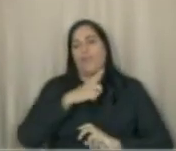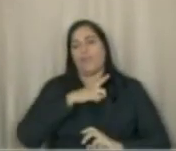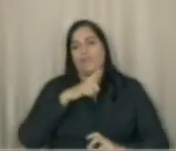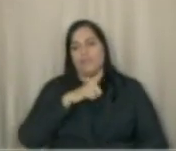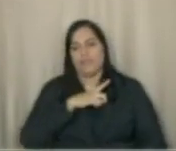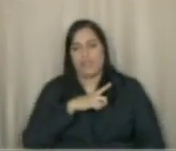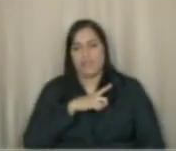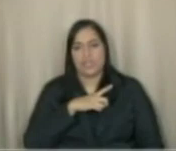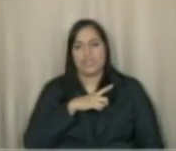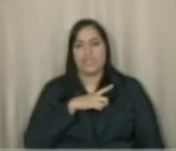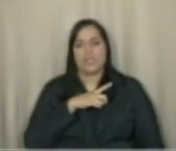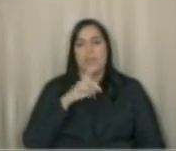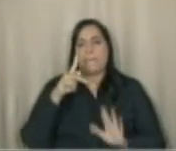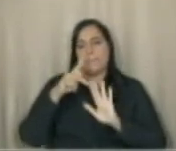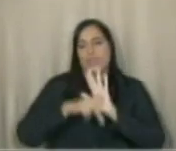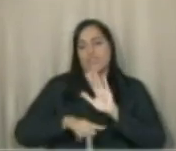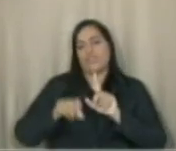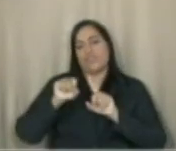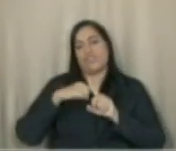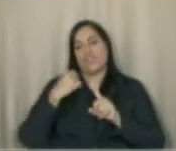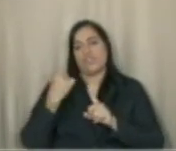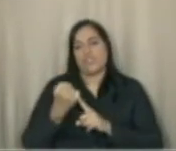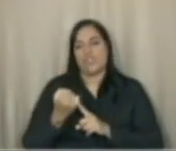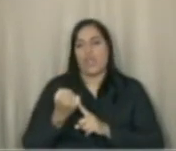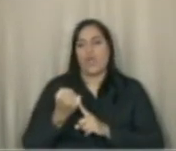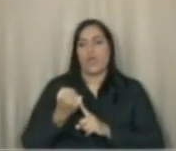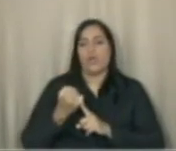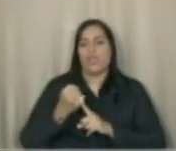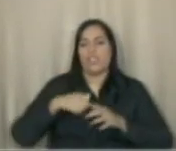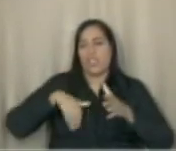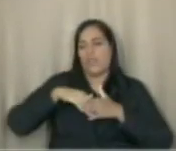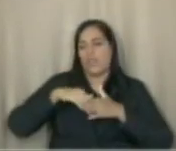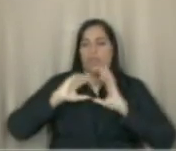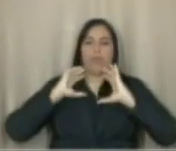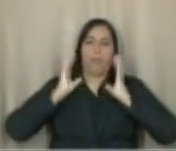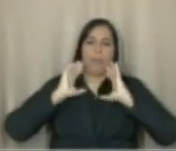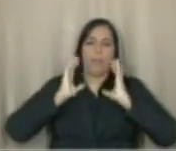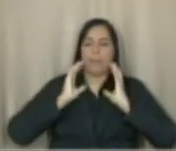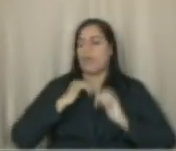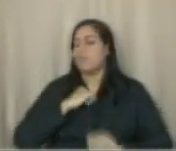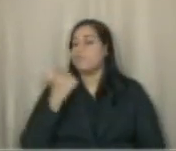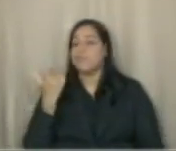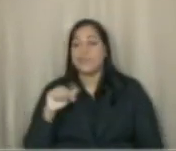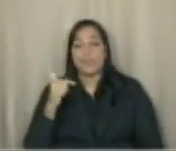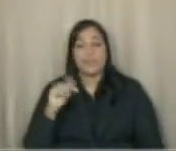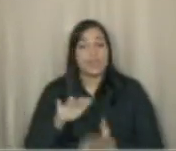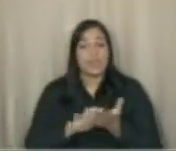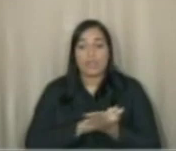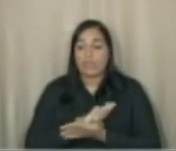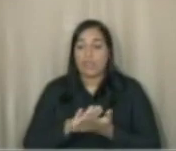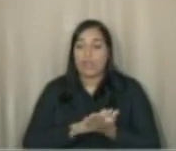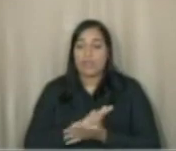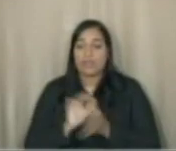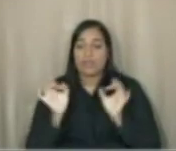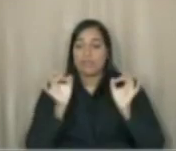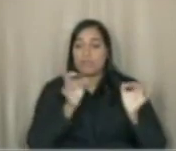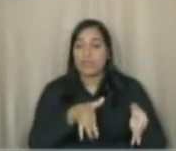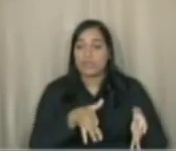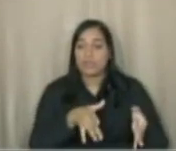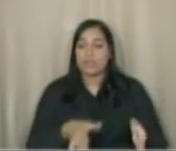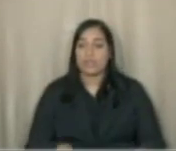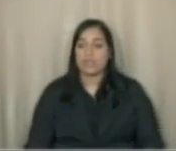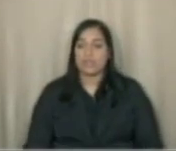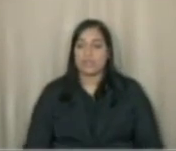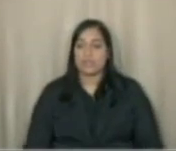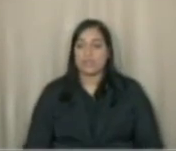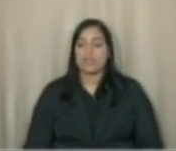um projeto social de futsal, e hoje não temos nada. Está praticamente essa quadra lá abandonada,